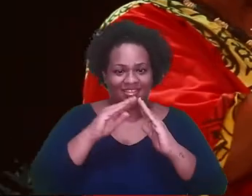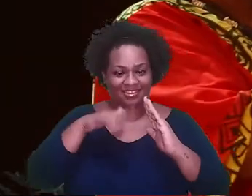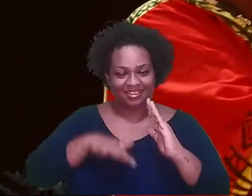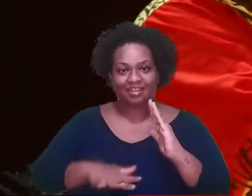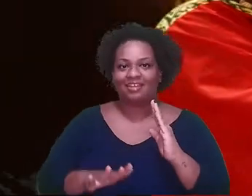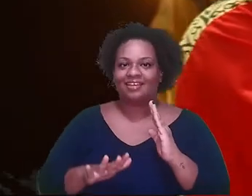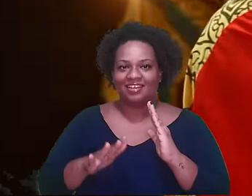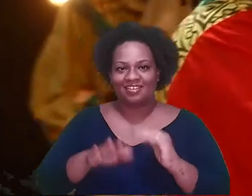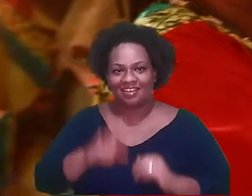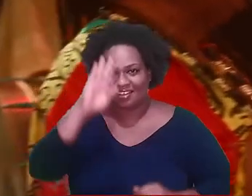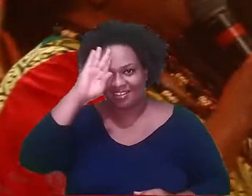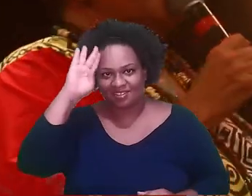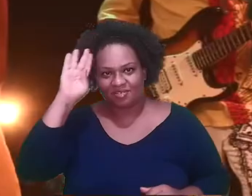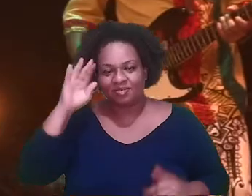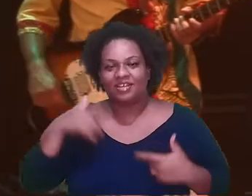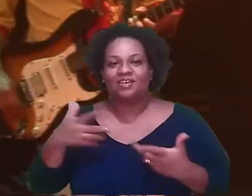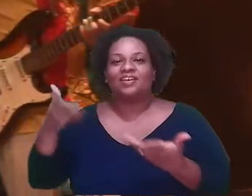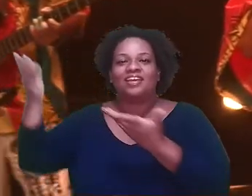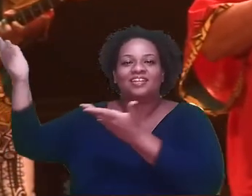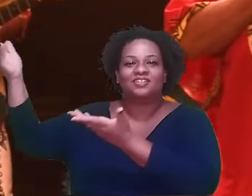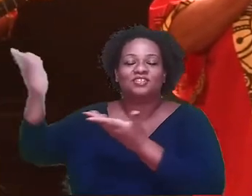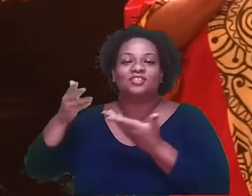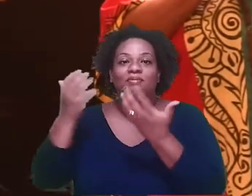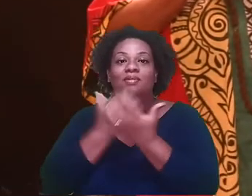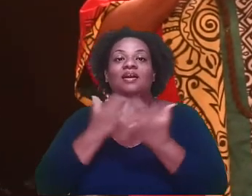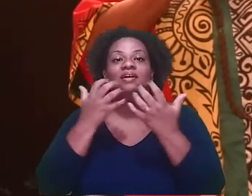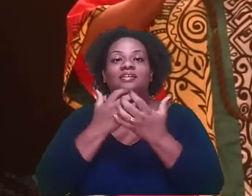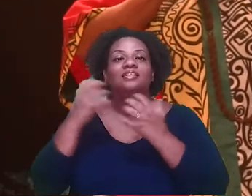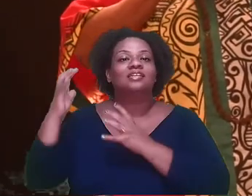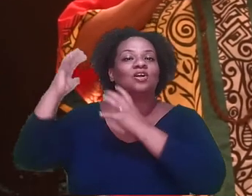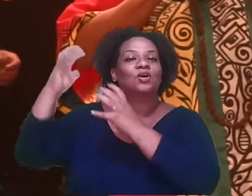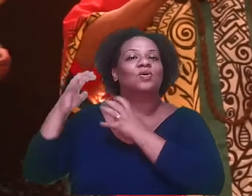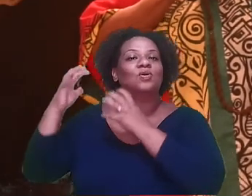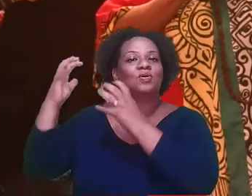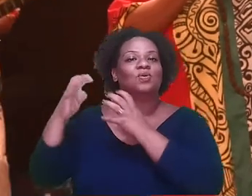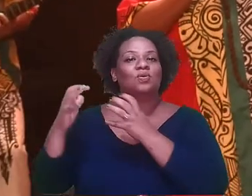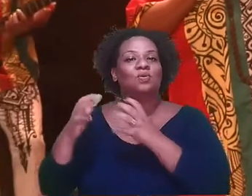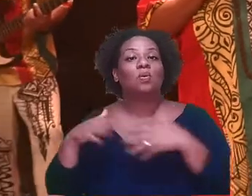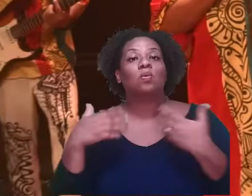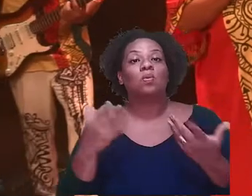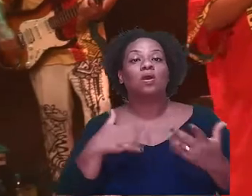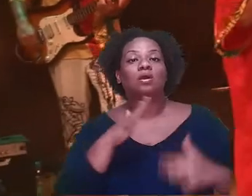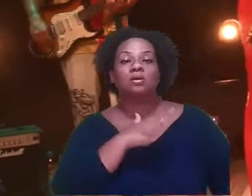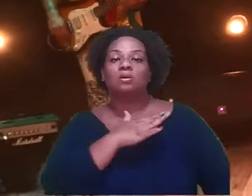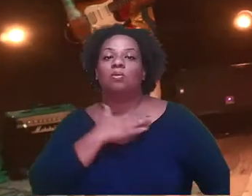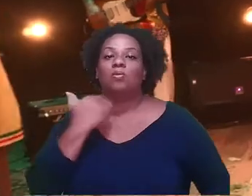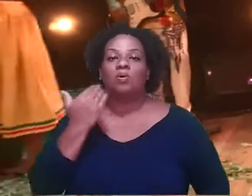Eu quero chamar meu filho Oxaguian para cantar o coco, porque quando eu passar dessa para melhor, vai ter quem